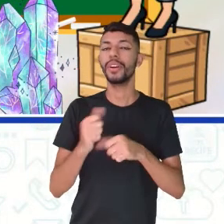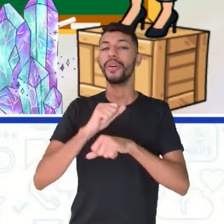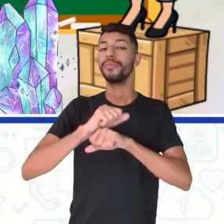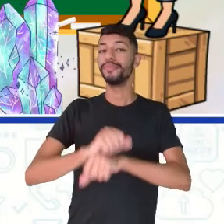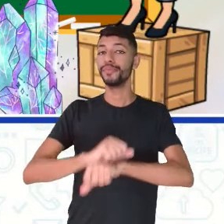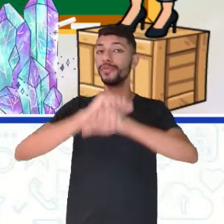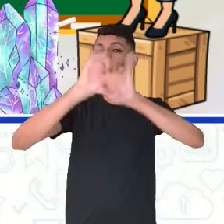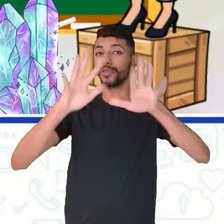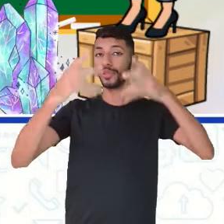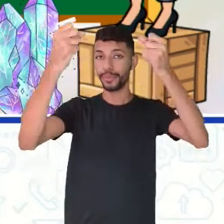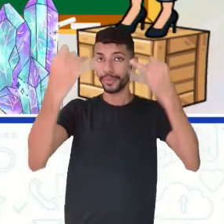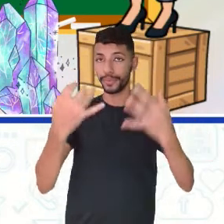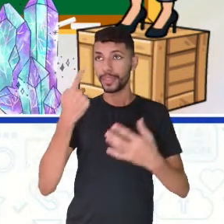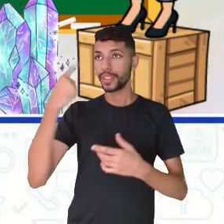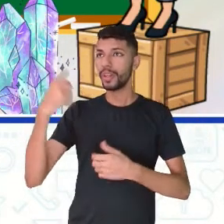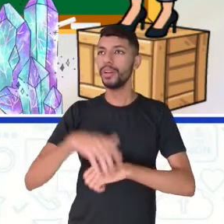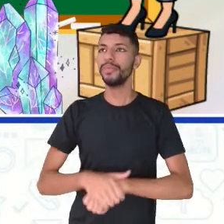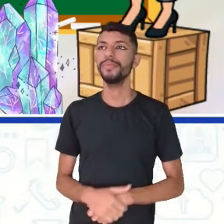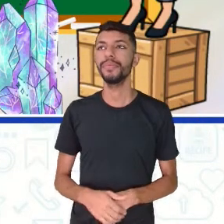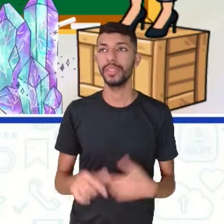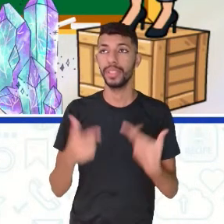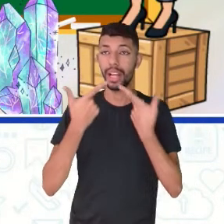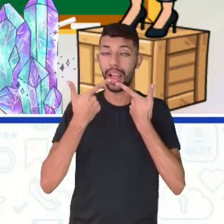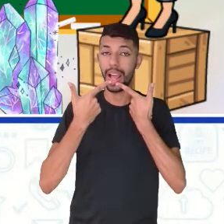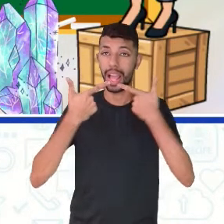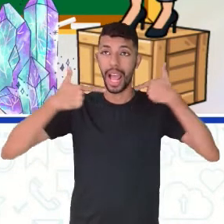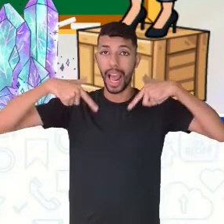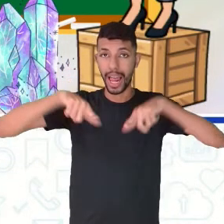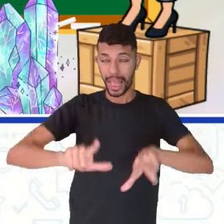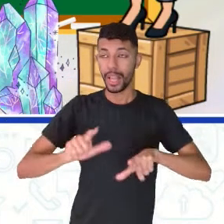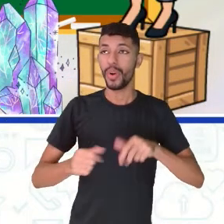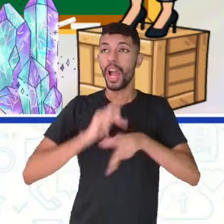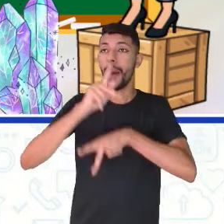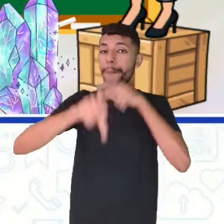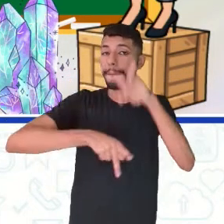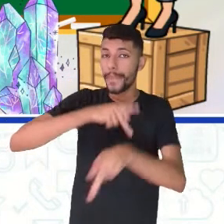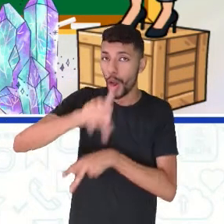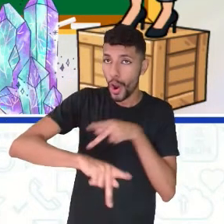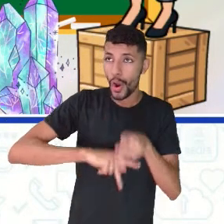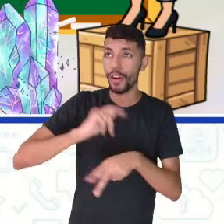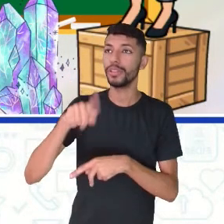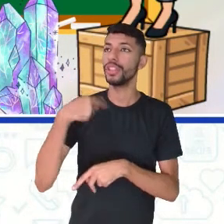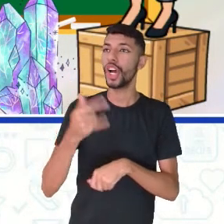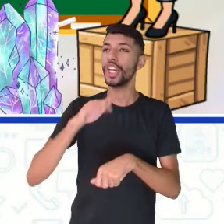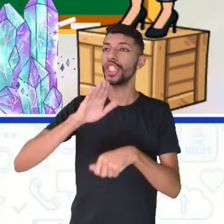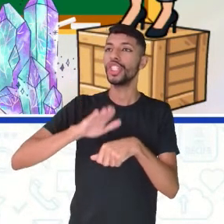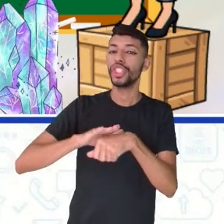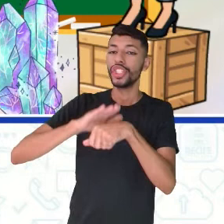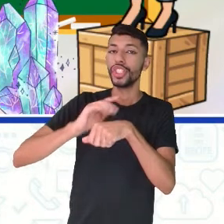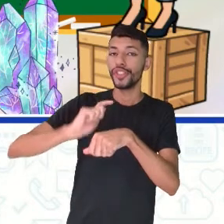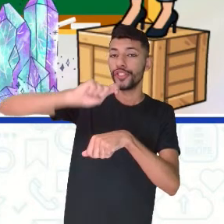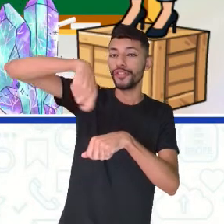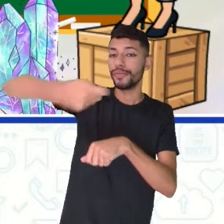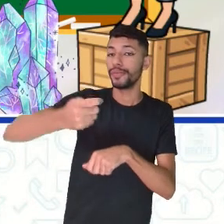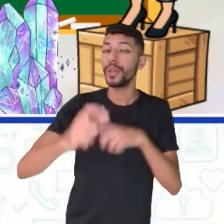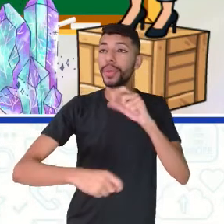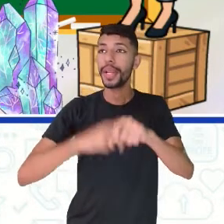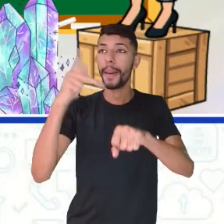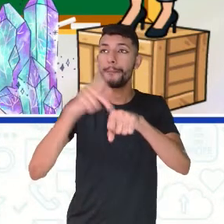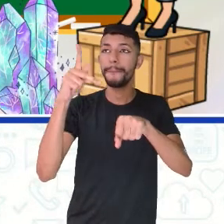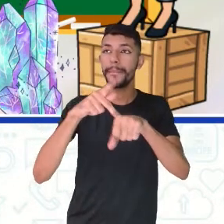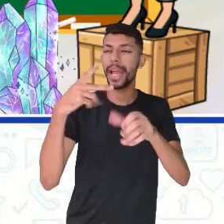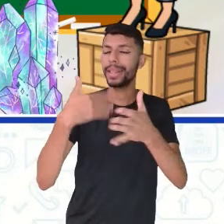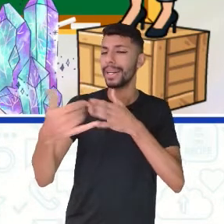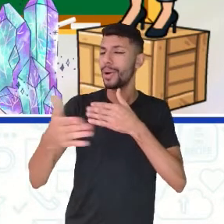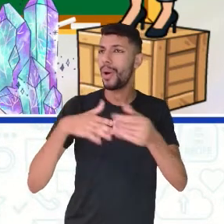esclarecimento. Vamos ver o que é. Na linguagem popular, chamamos de pedra para denominar todo o componente sólido